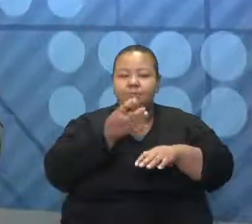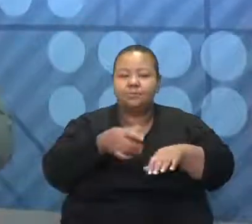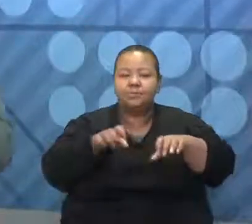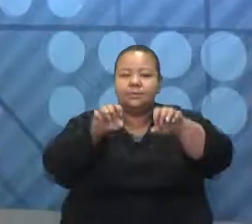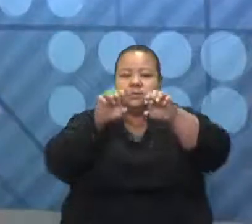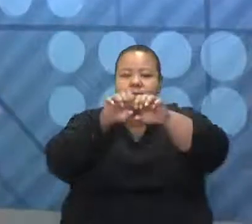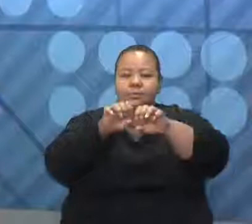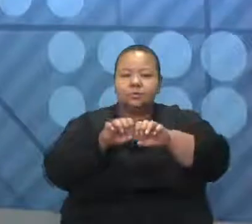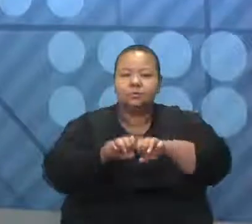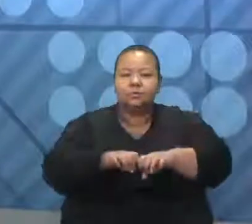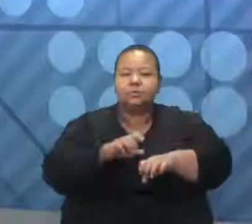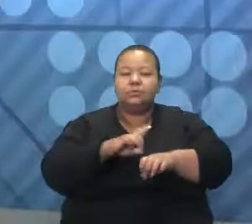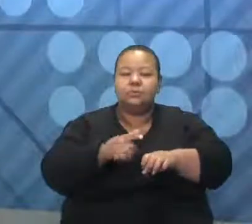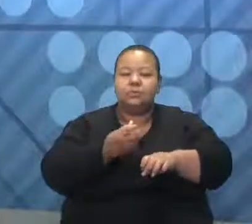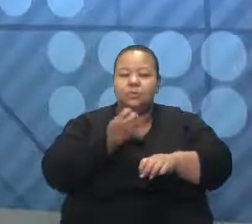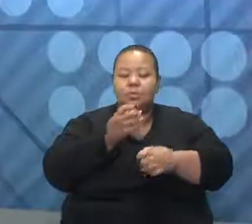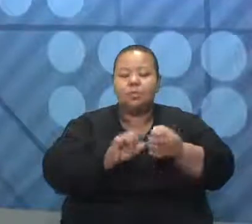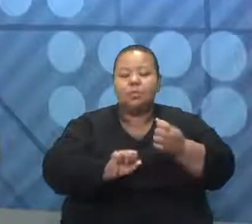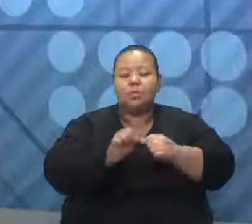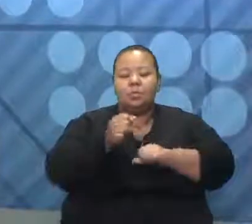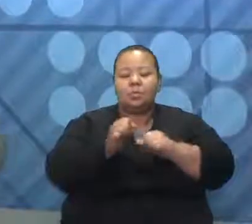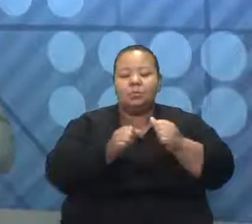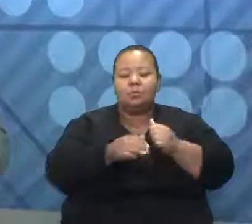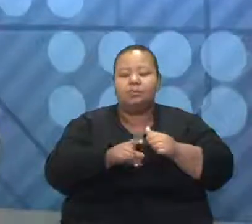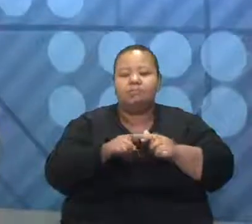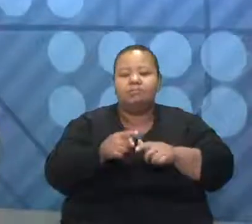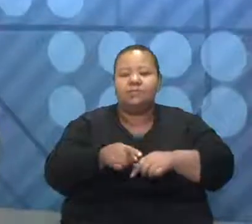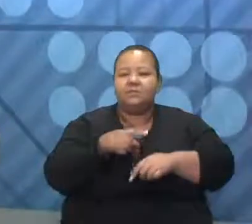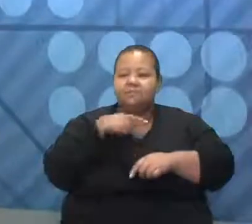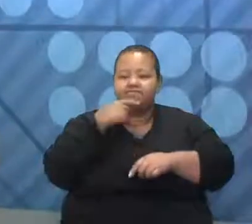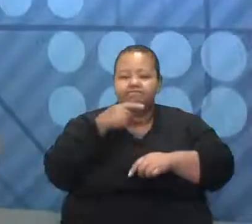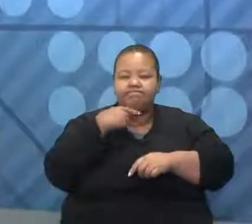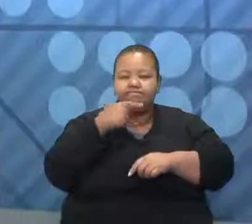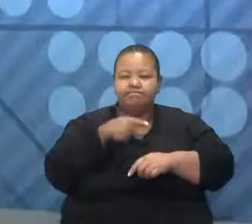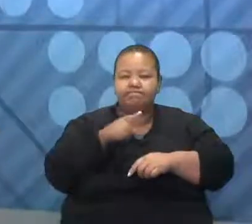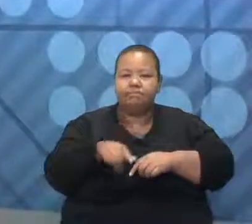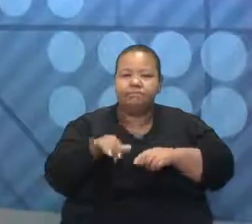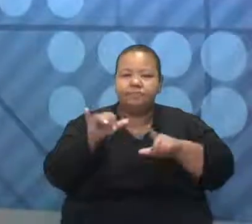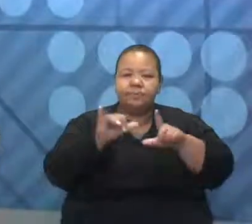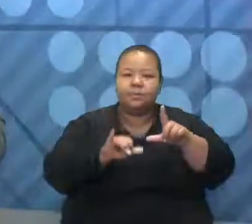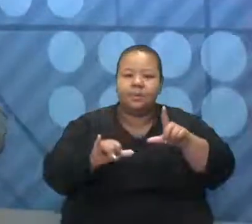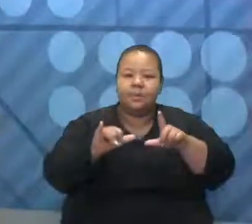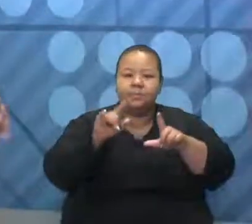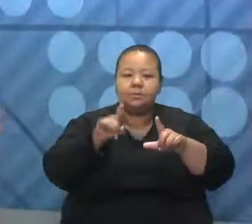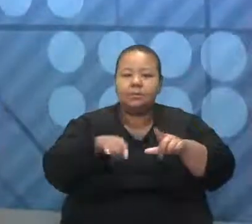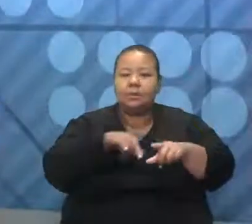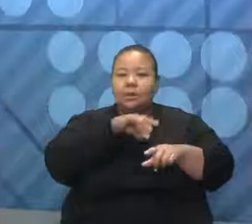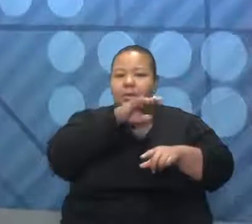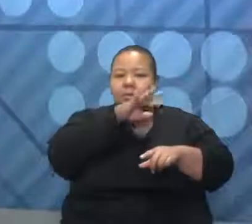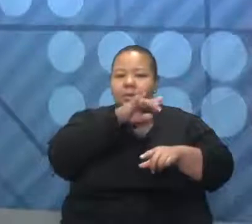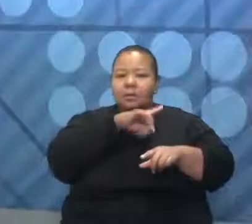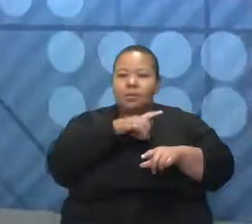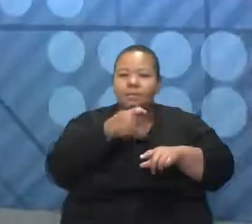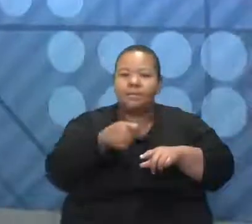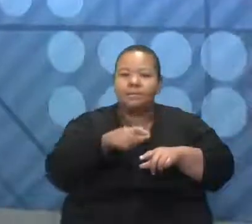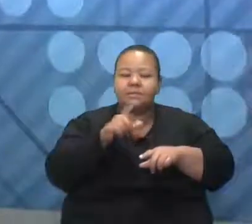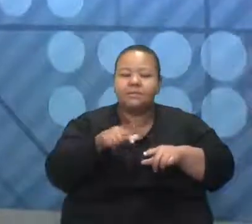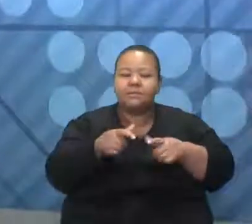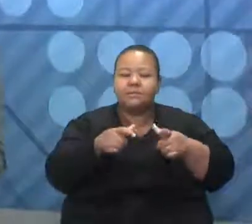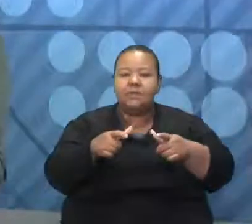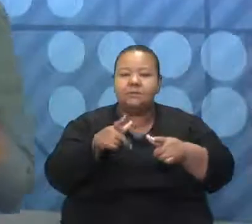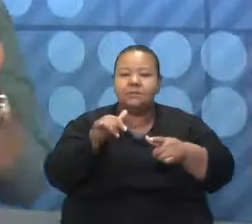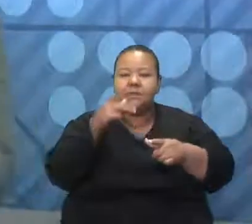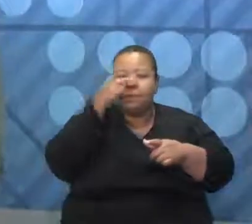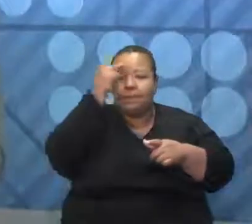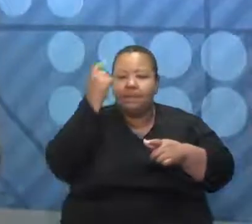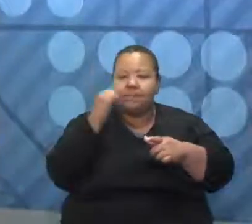estrutura, ela tem excelentes equipamentos, só que ela não consegue, o layout é muito ruim, ela precisaria de espaço. Seria como se uma pessoa